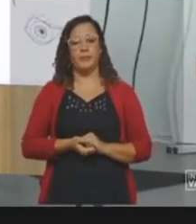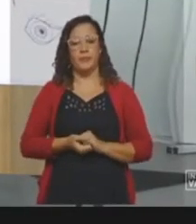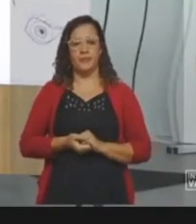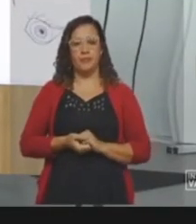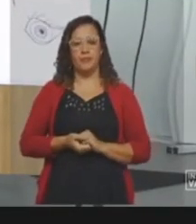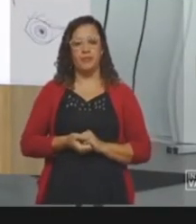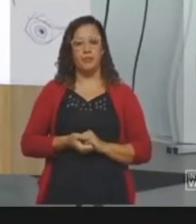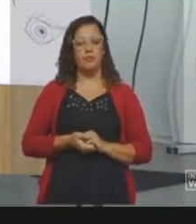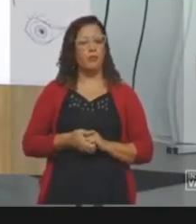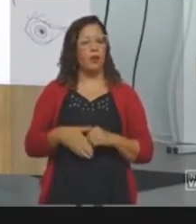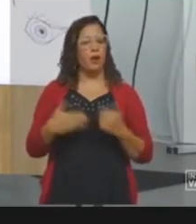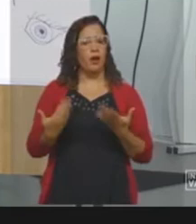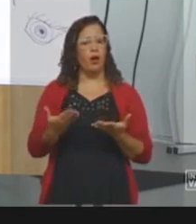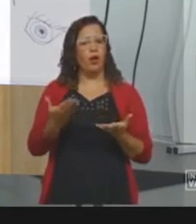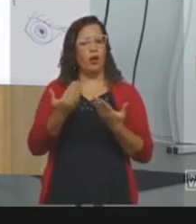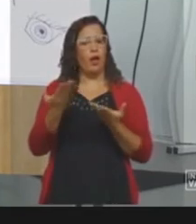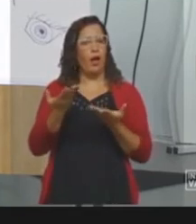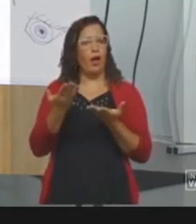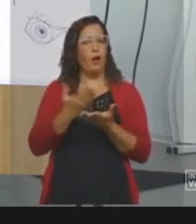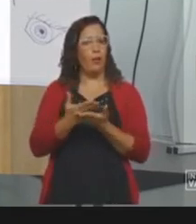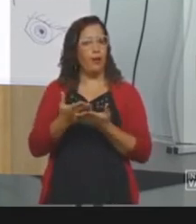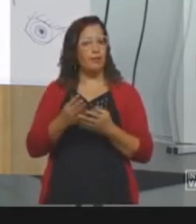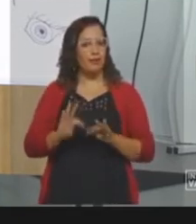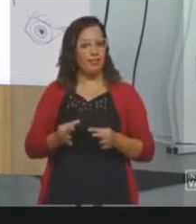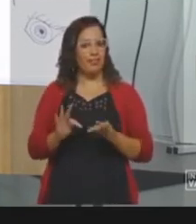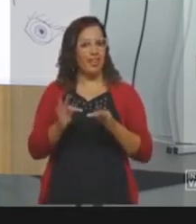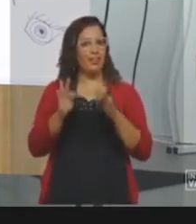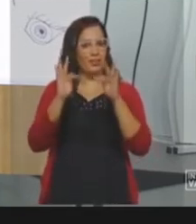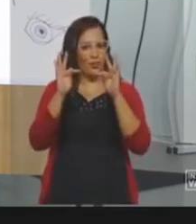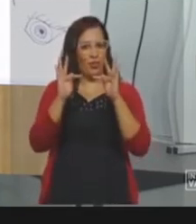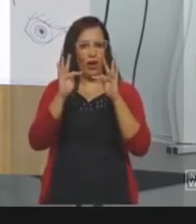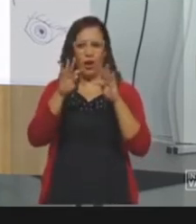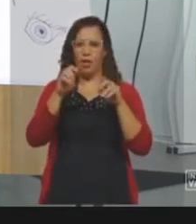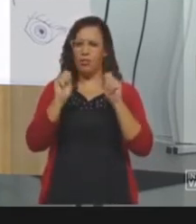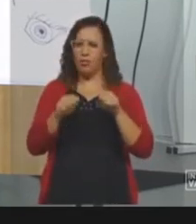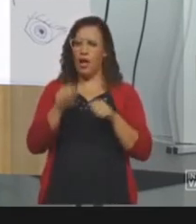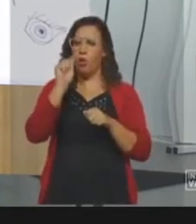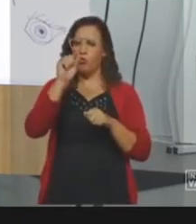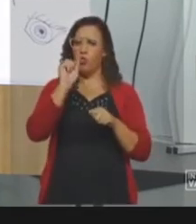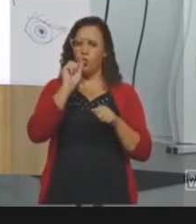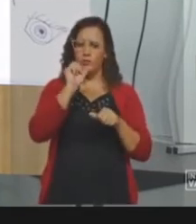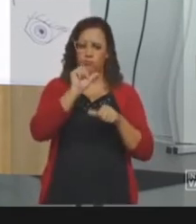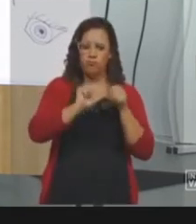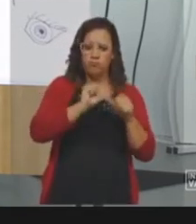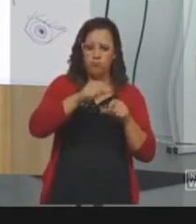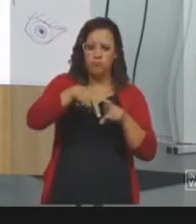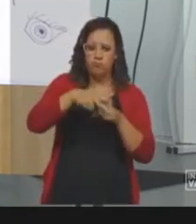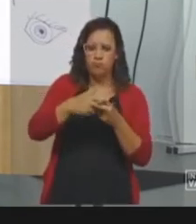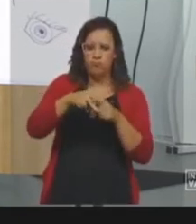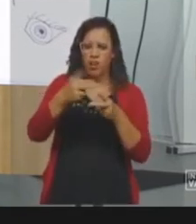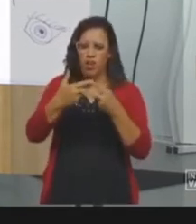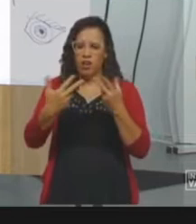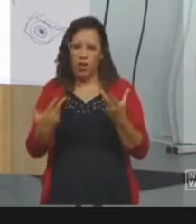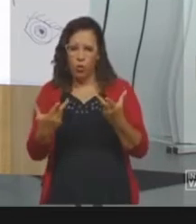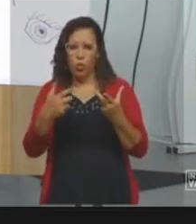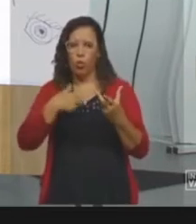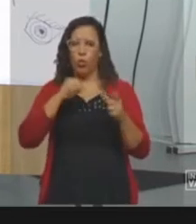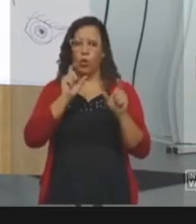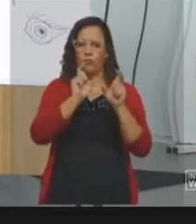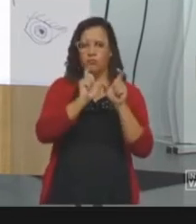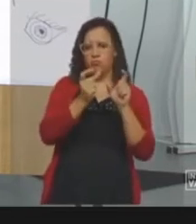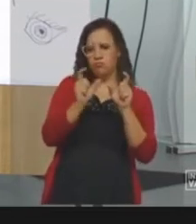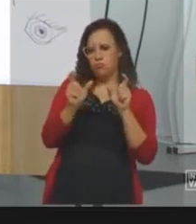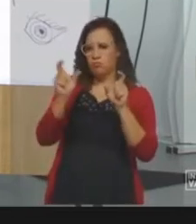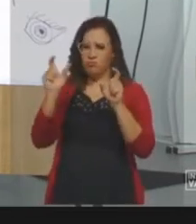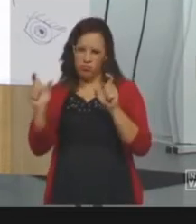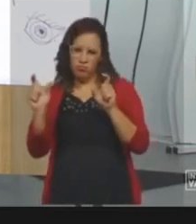Vamos começar com algumas tecnologias que nós conseguimos manipular os genes. Manipular, você